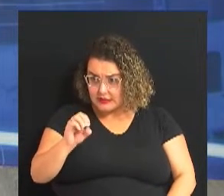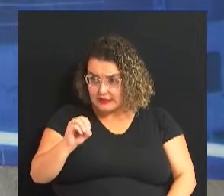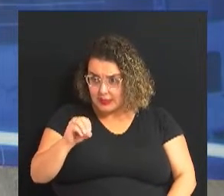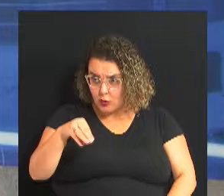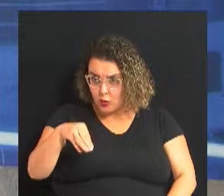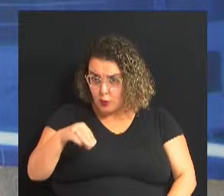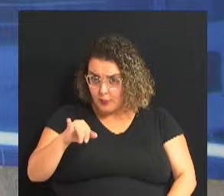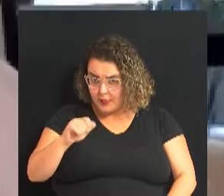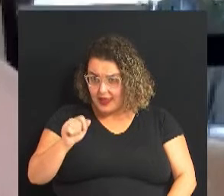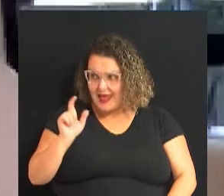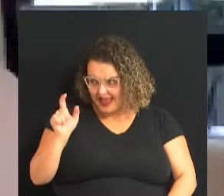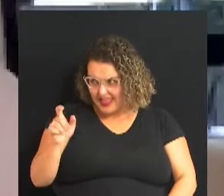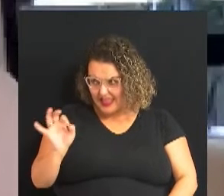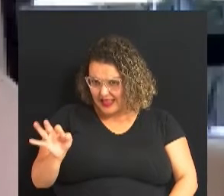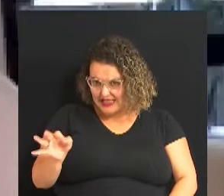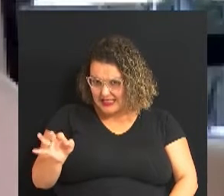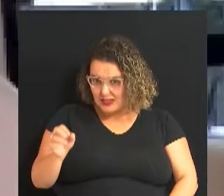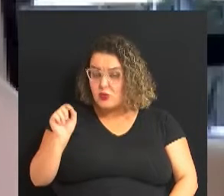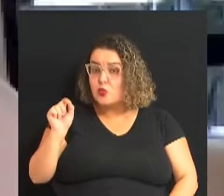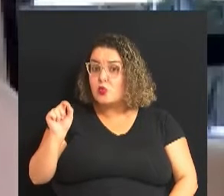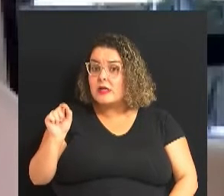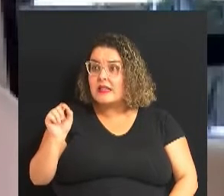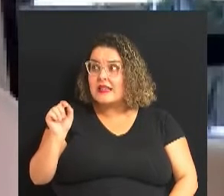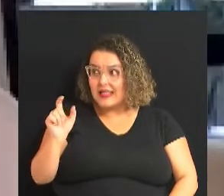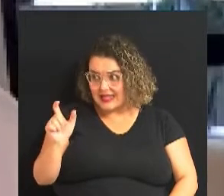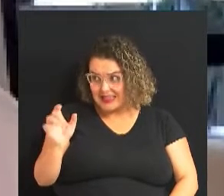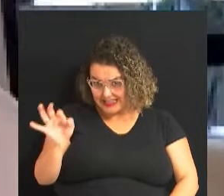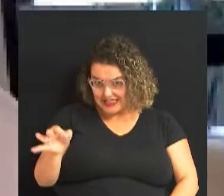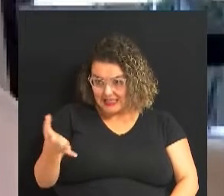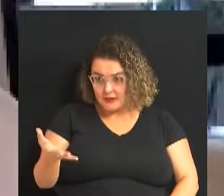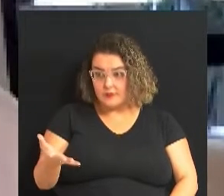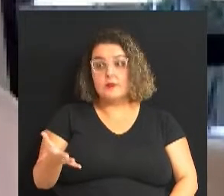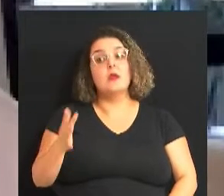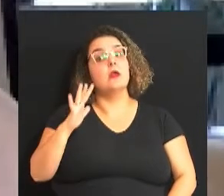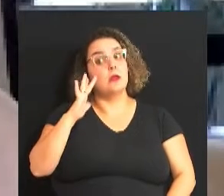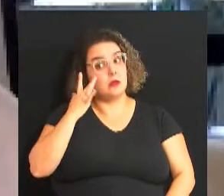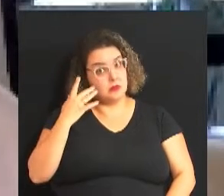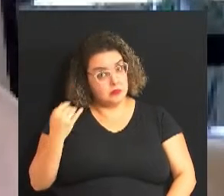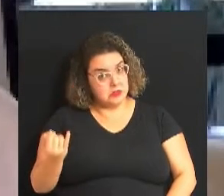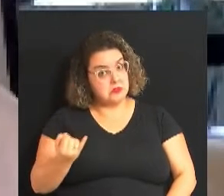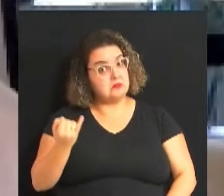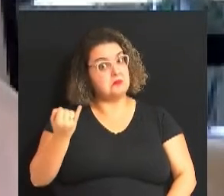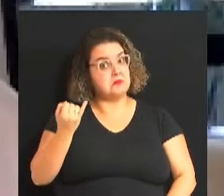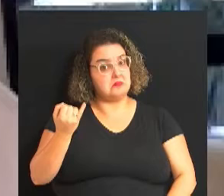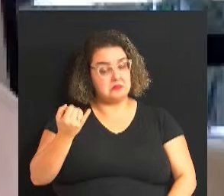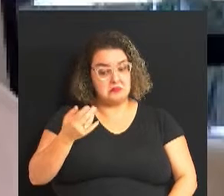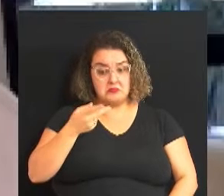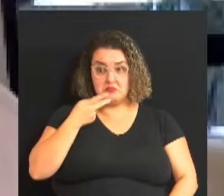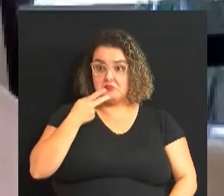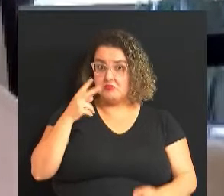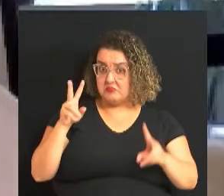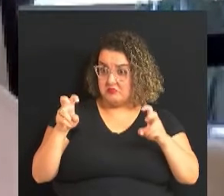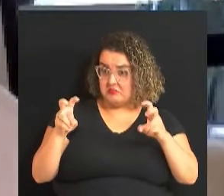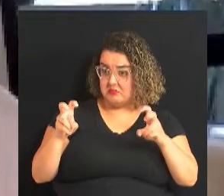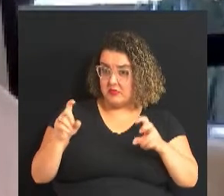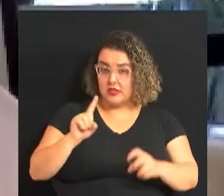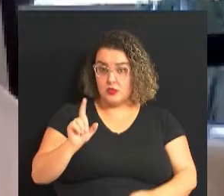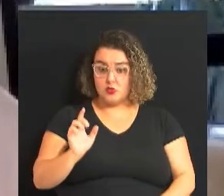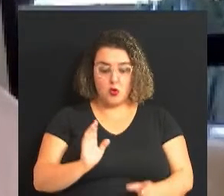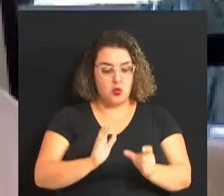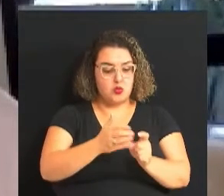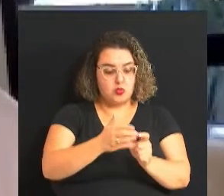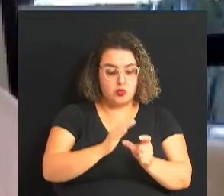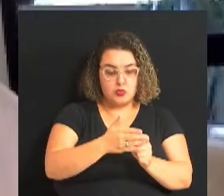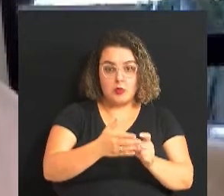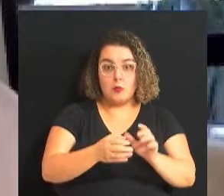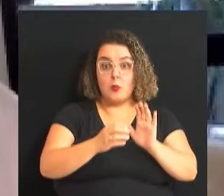É isso mesmo. Eu acho muito interessante vocês quererem falar desse assunto, sabe? Porque não só os termos, mas os conceitos